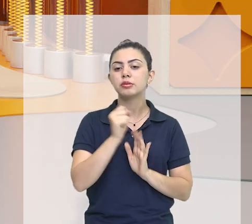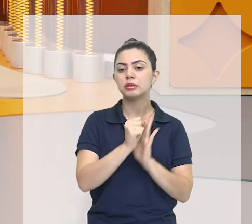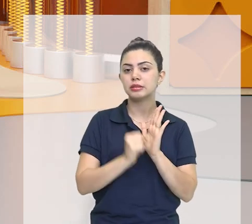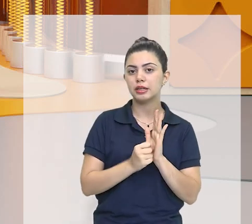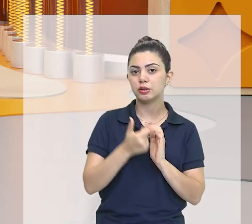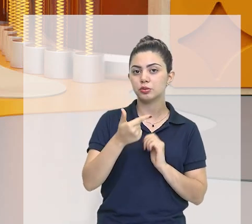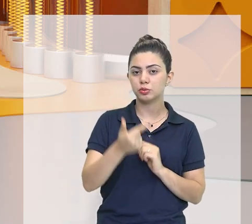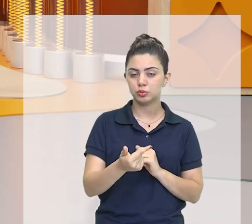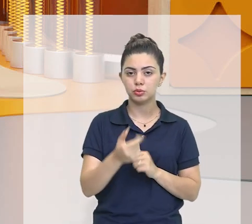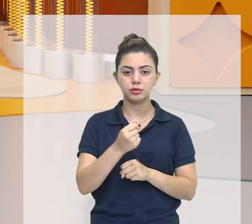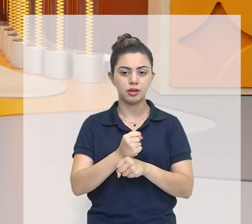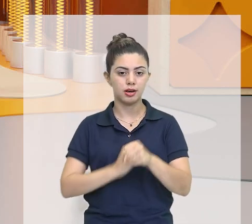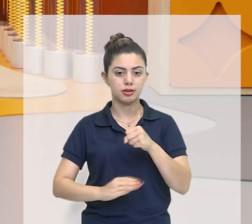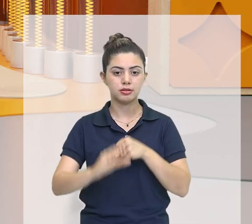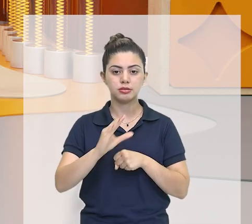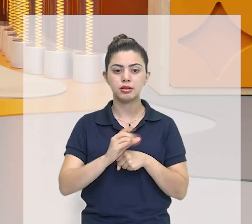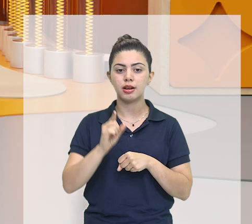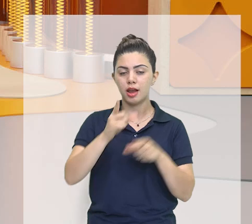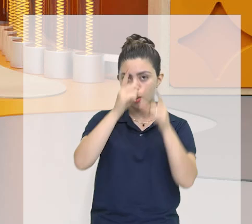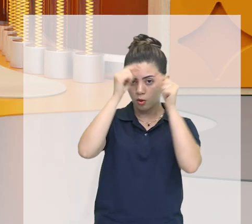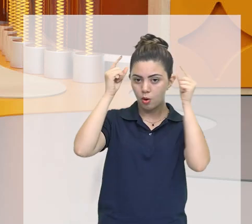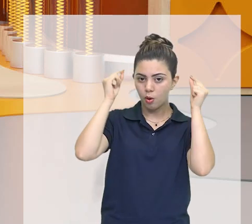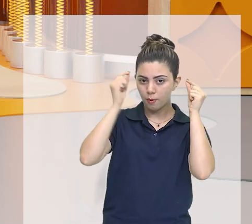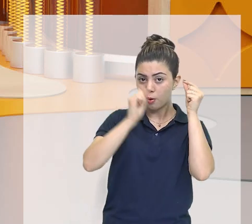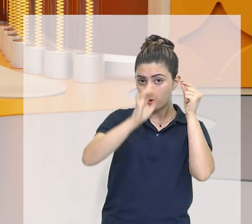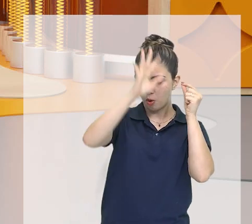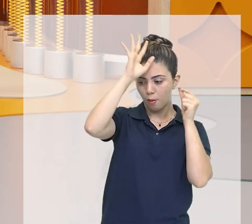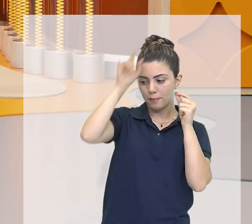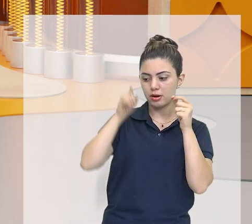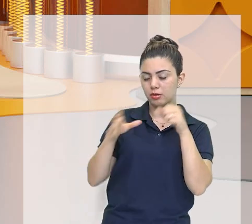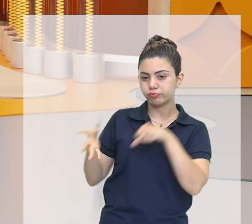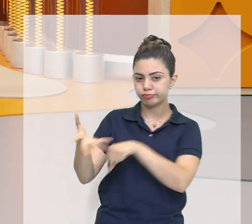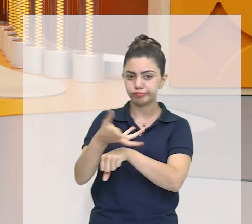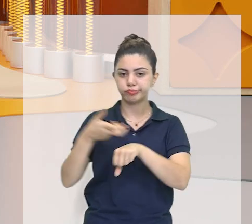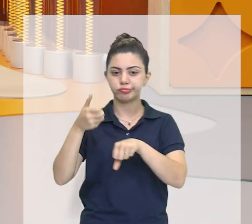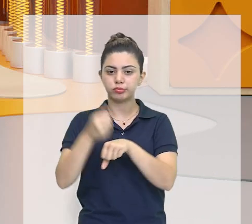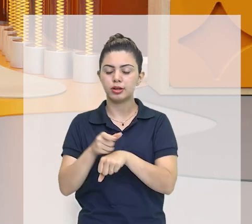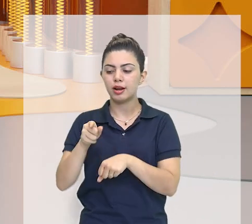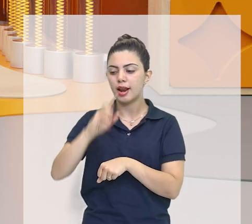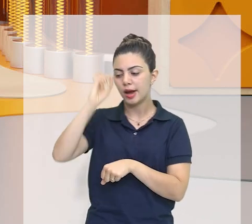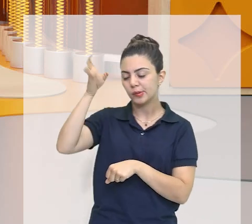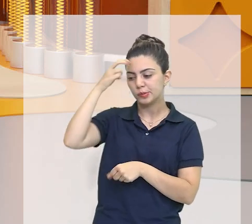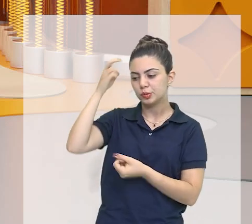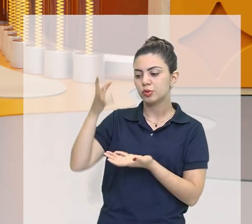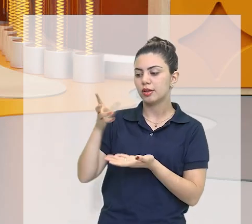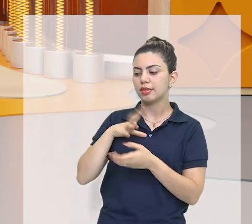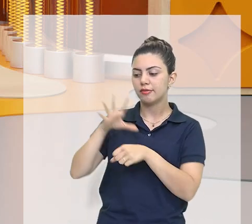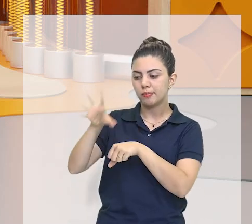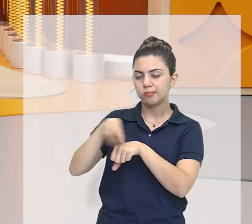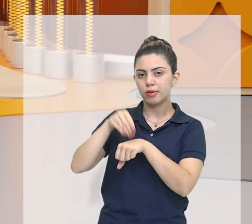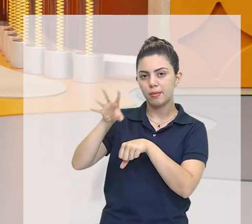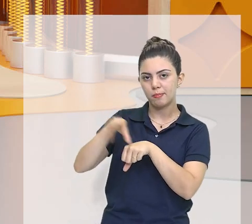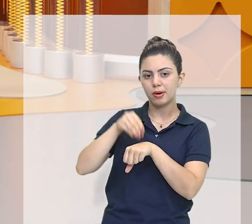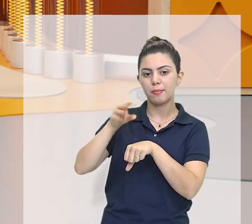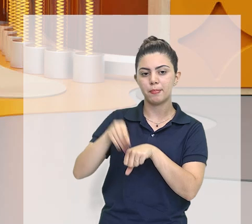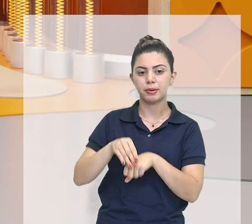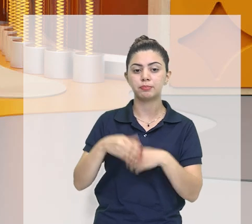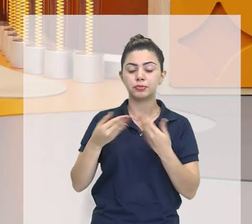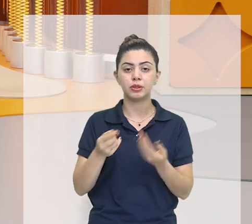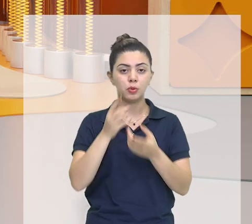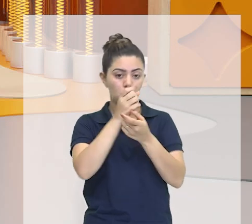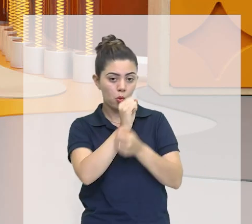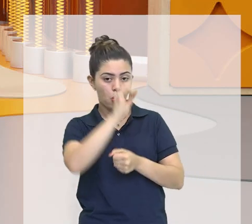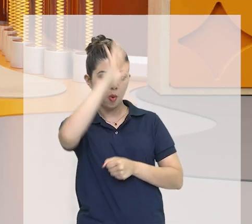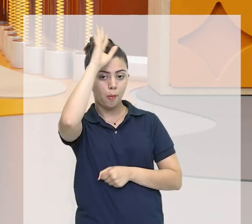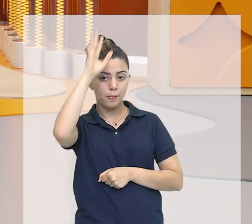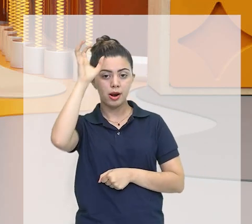quando os romanos conquistaram, então, a Grécia e começaram a absorver a sua cultura. Os romanos começaram